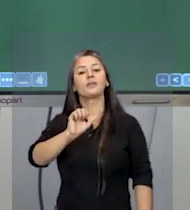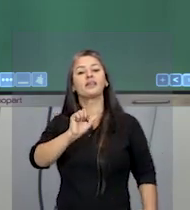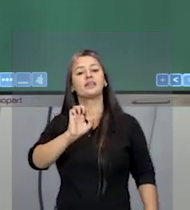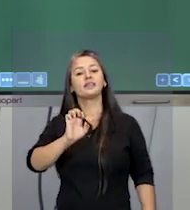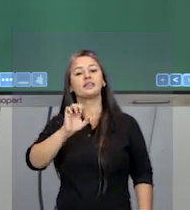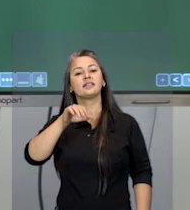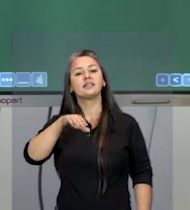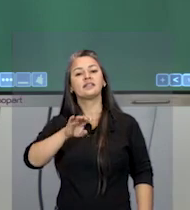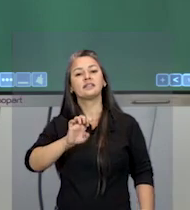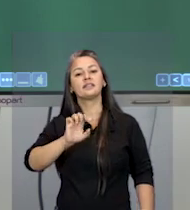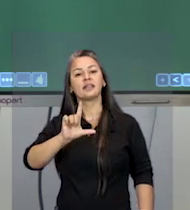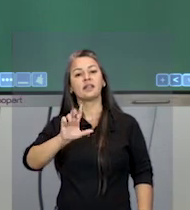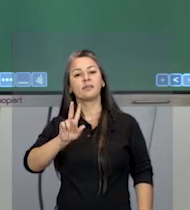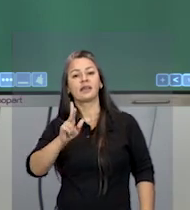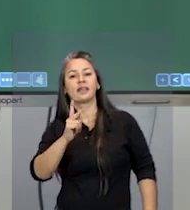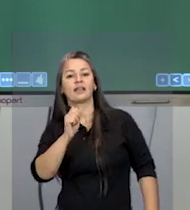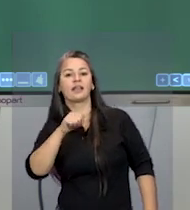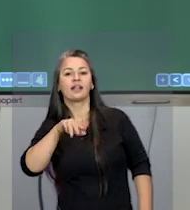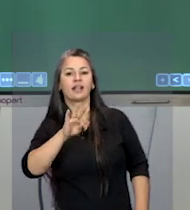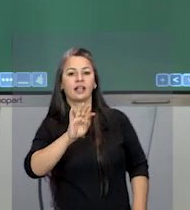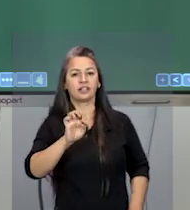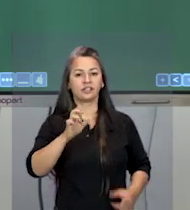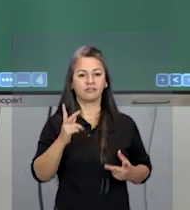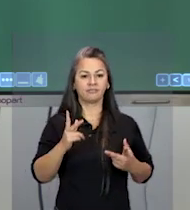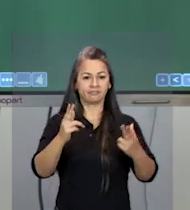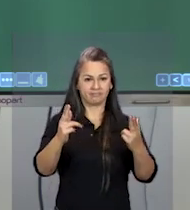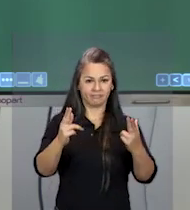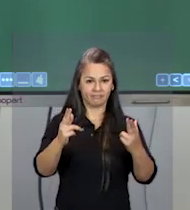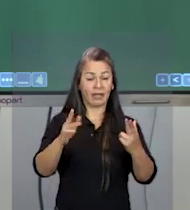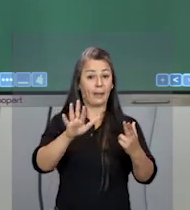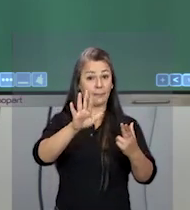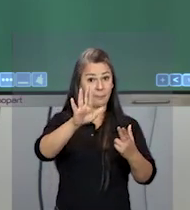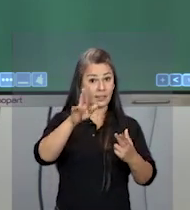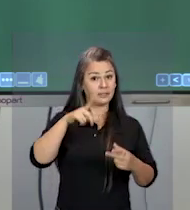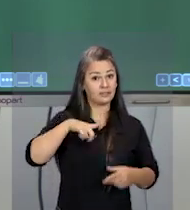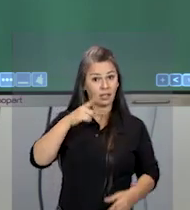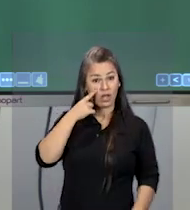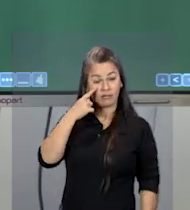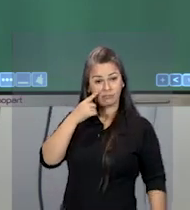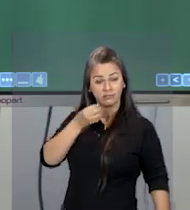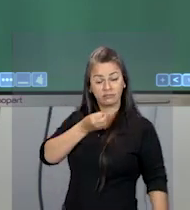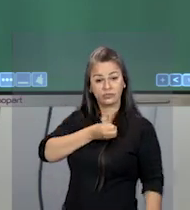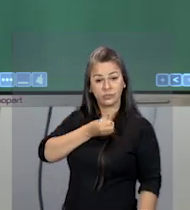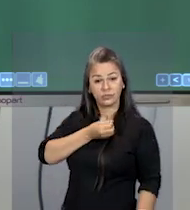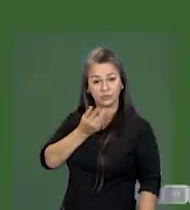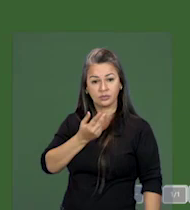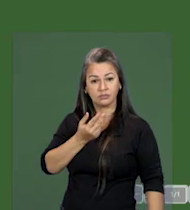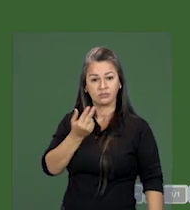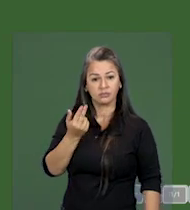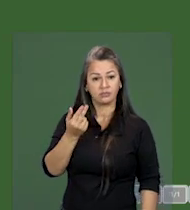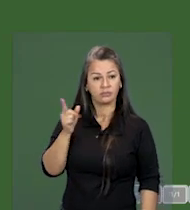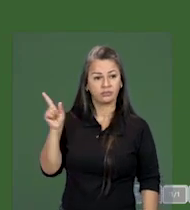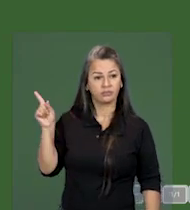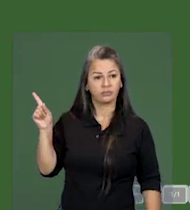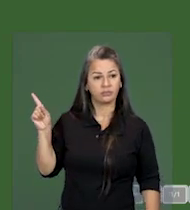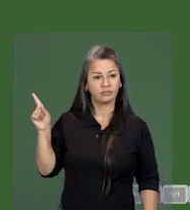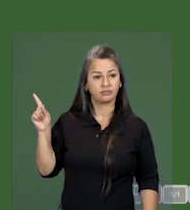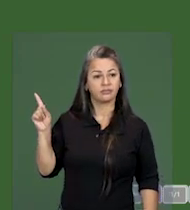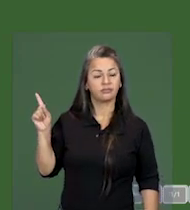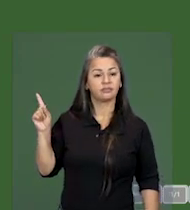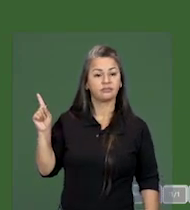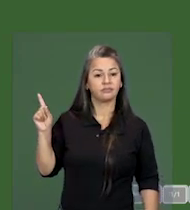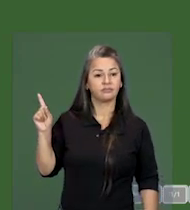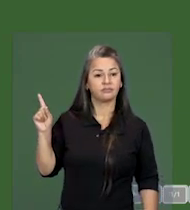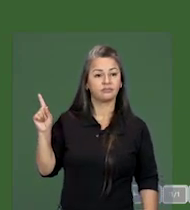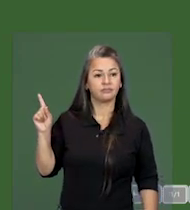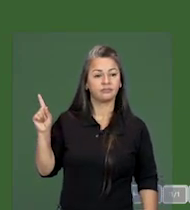além disso, eu tenho lados proporcionais. Vão dar valores aqui para você entender melhor. Então, vamos supor que esse lado aqui seja 3, esse lado aqui